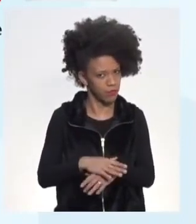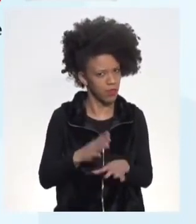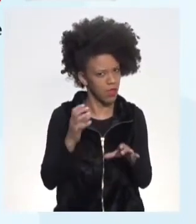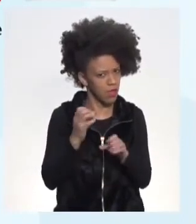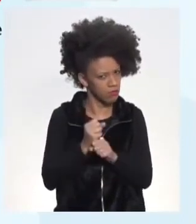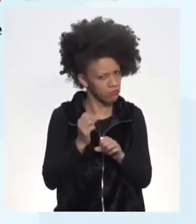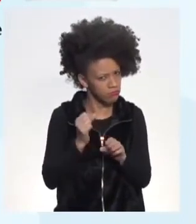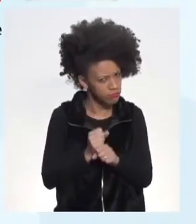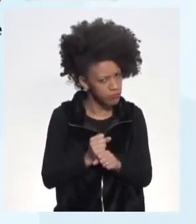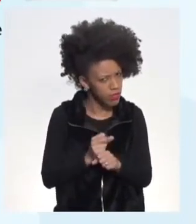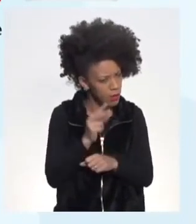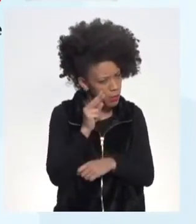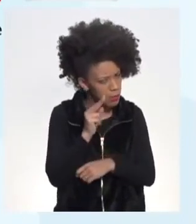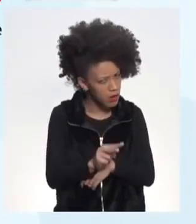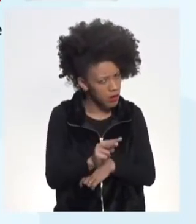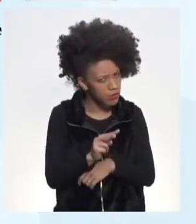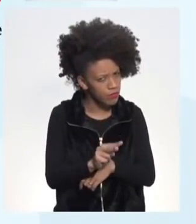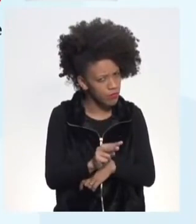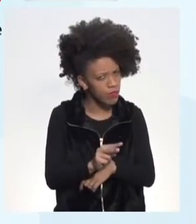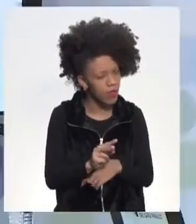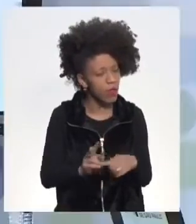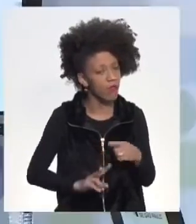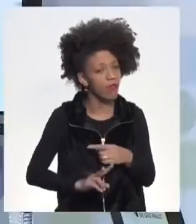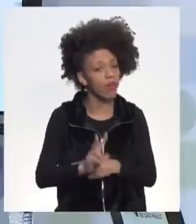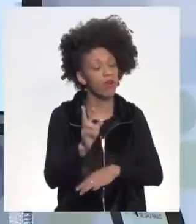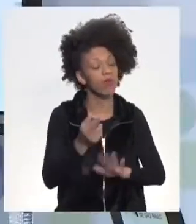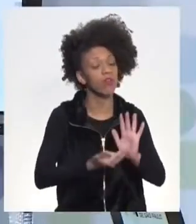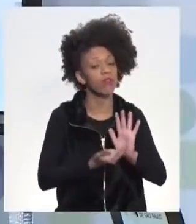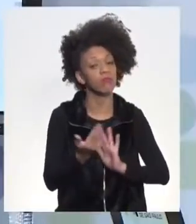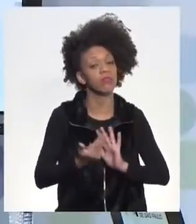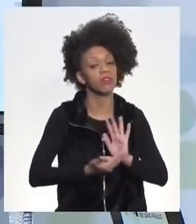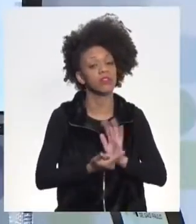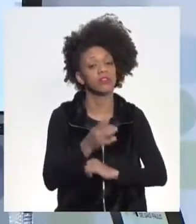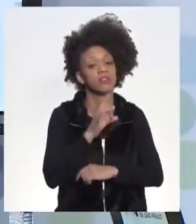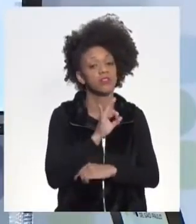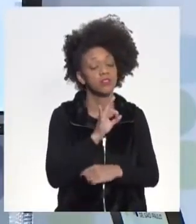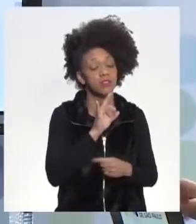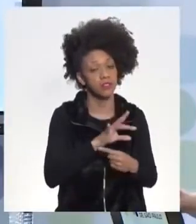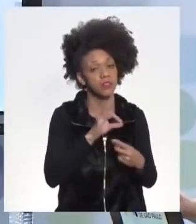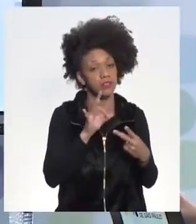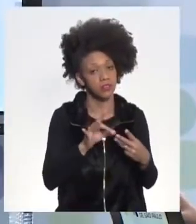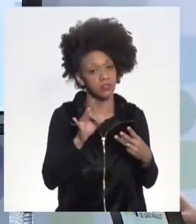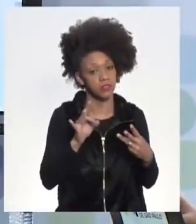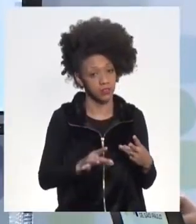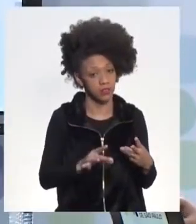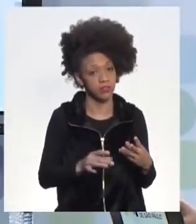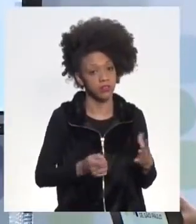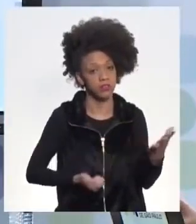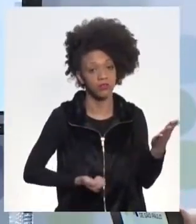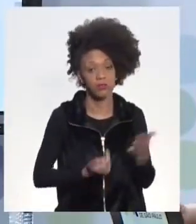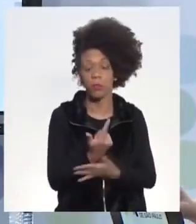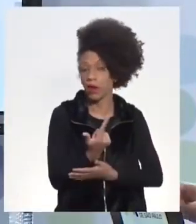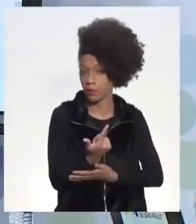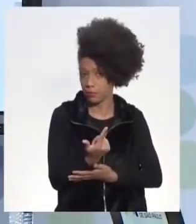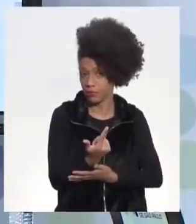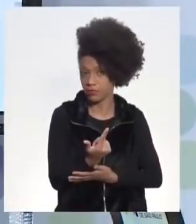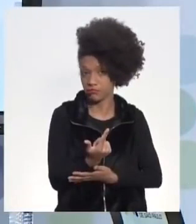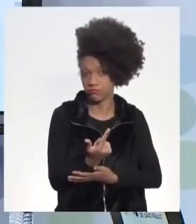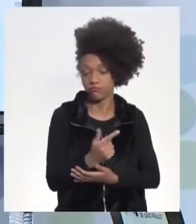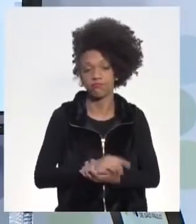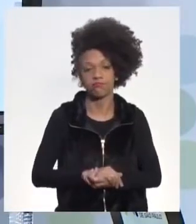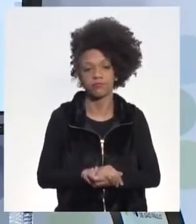calculem isso para ver o valor que isso representa em cada uma das formas de